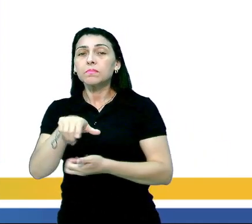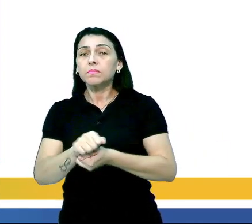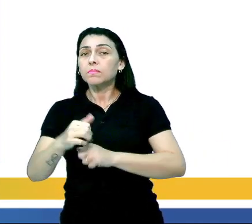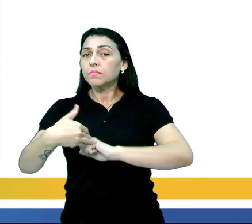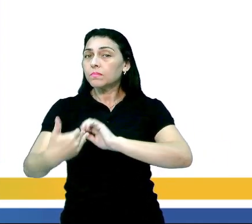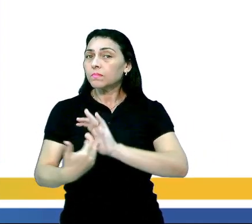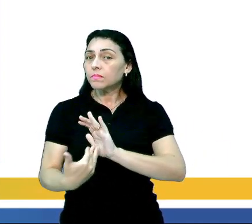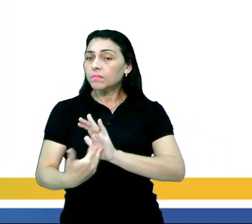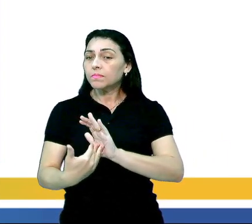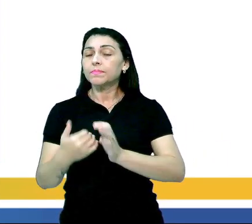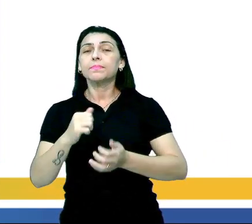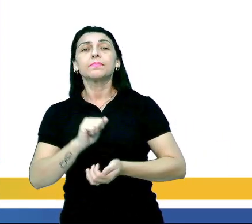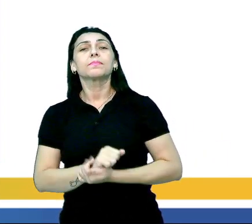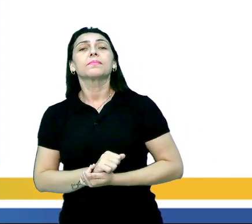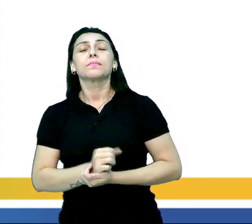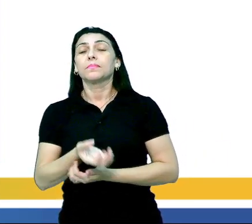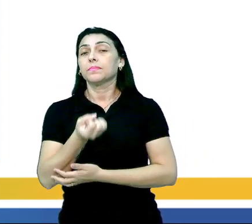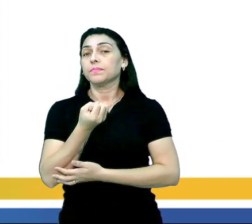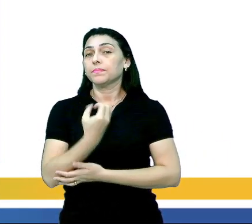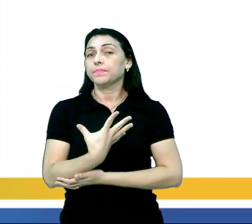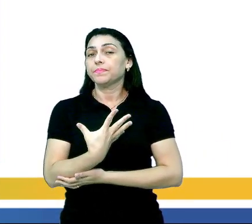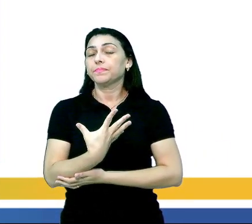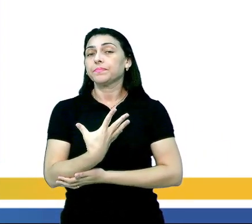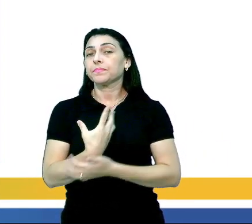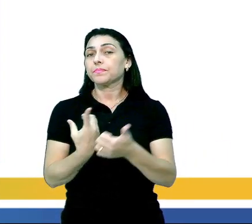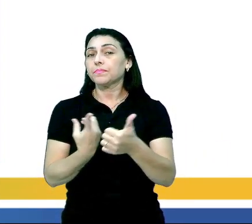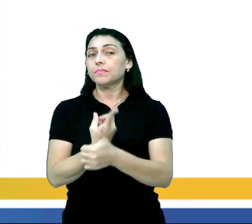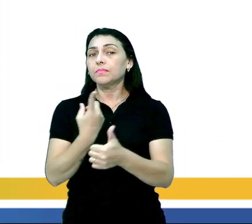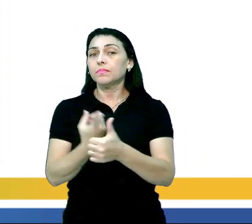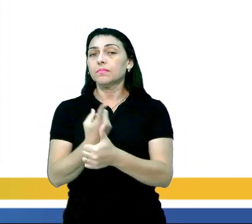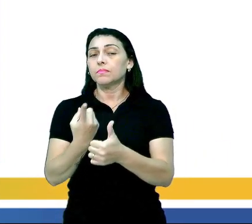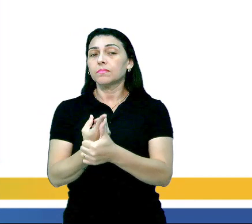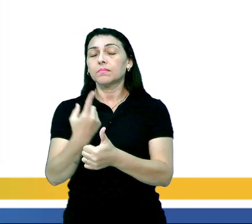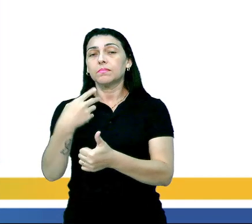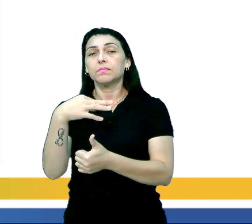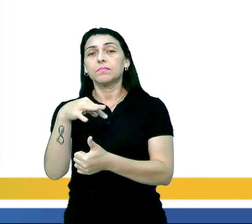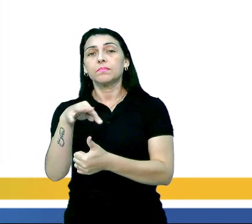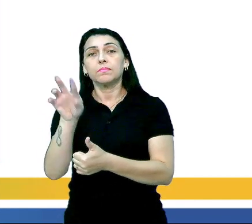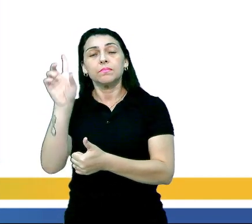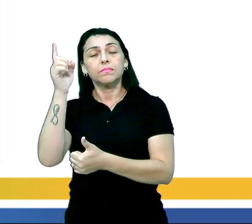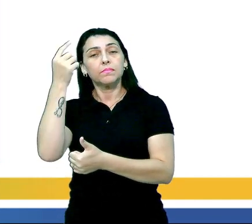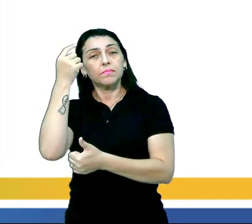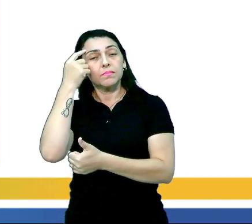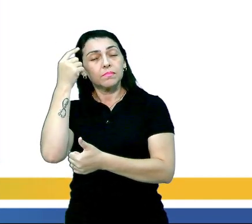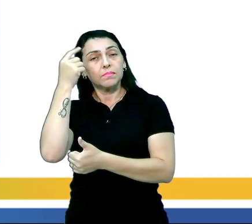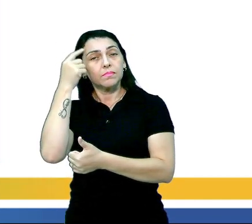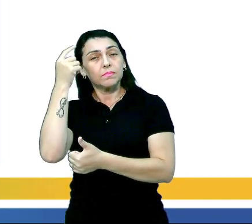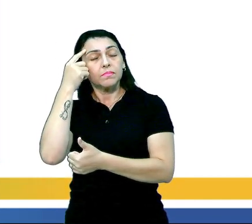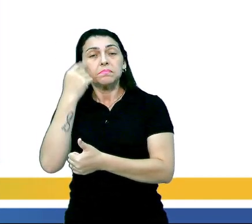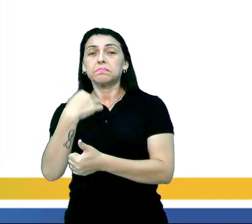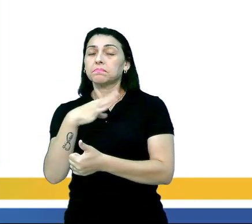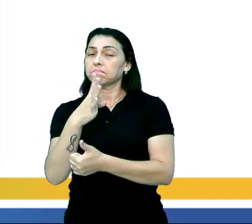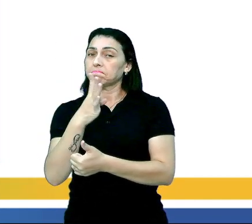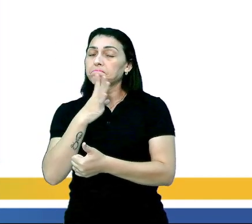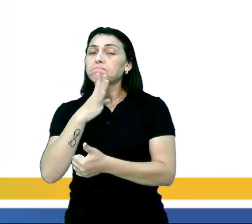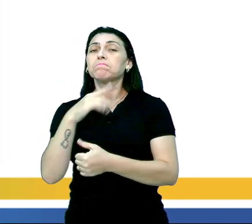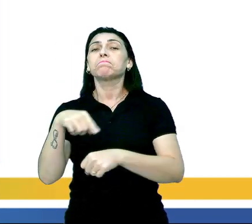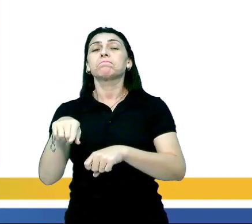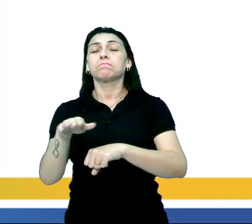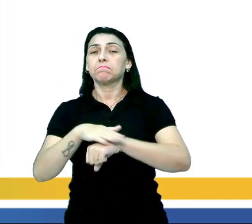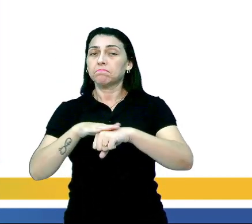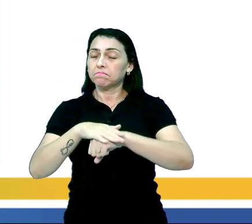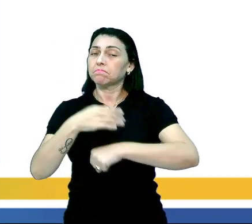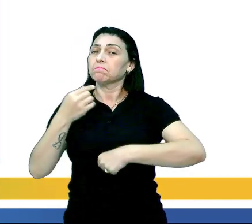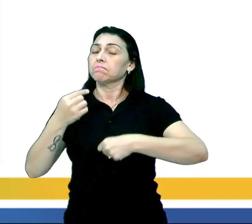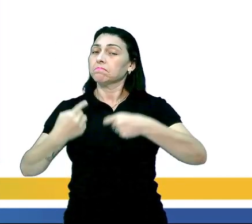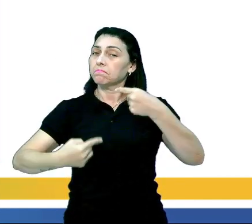todas as coisas, no caso. Bom, então a primeira teoria bastante conhecida e também bastante discutida